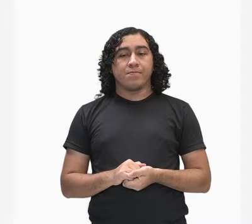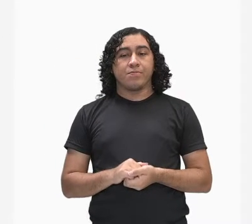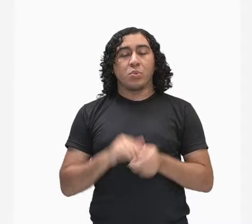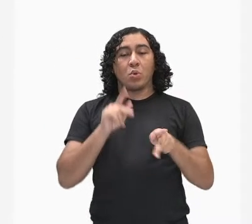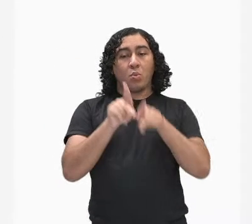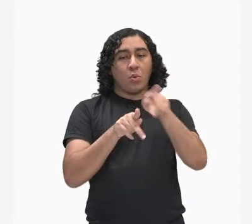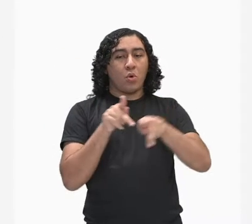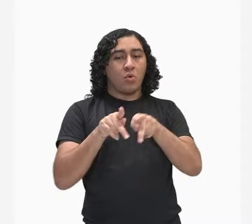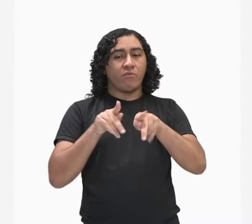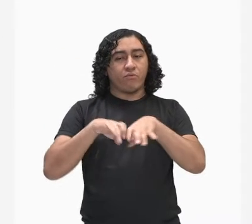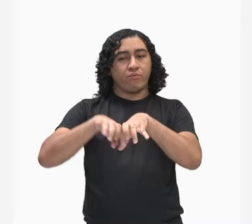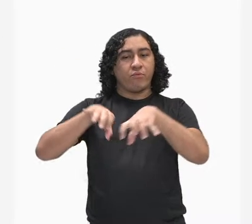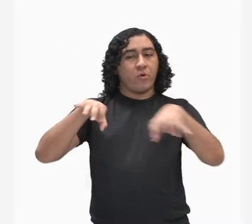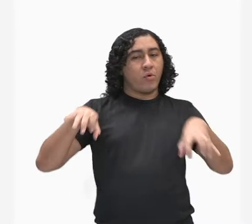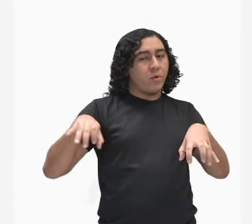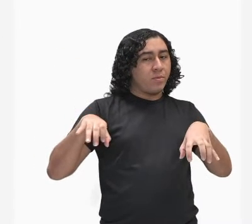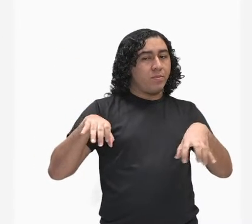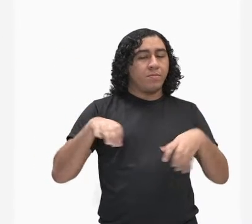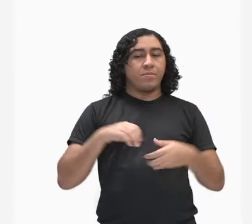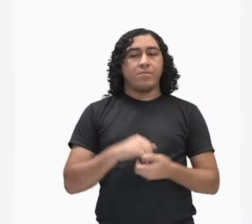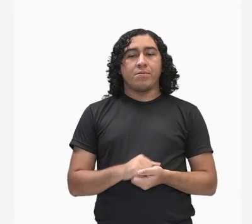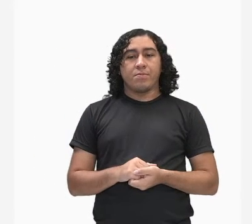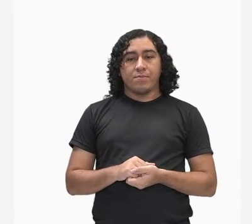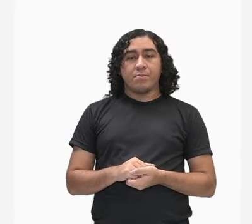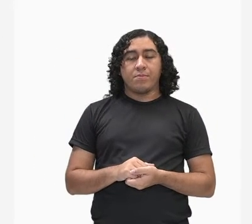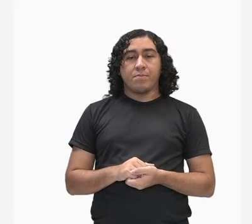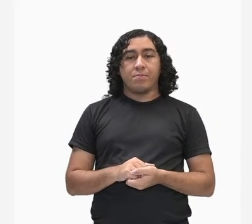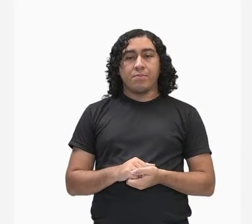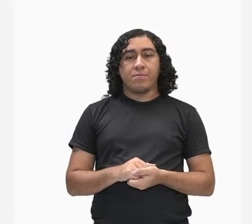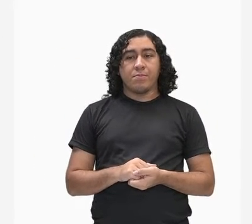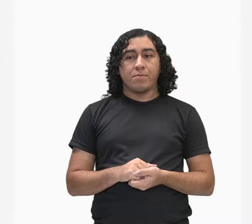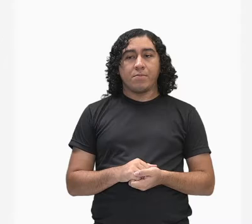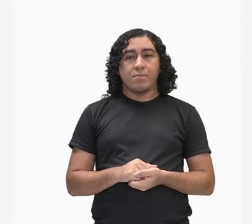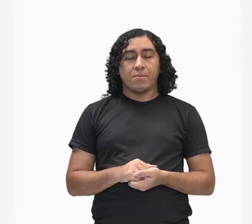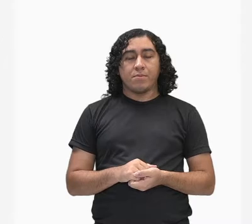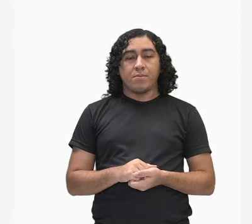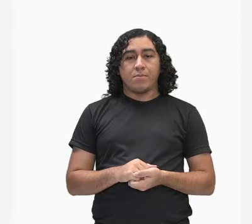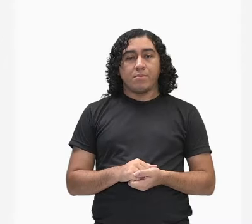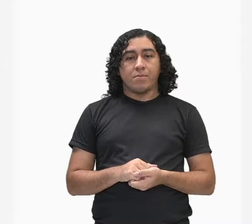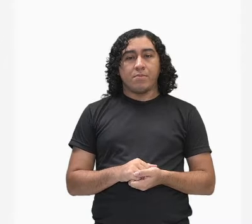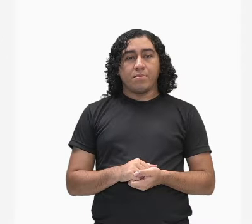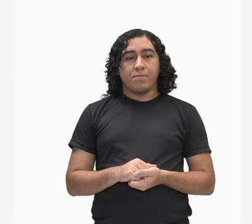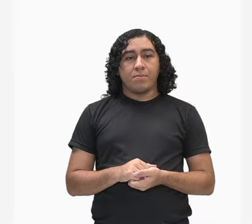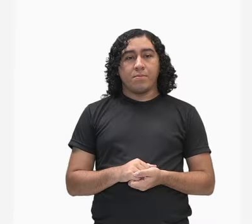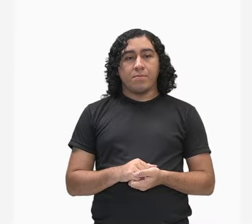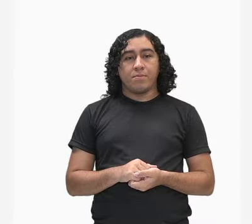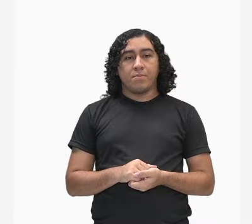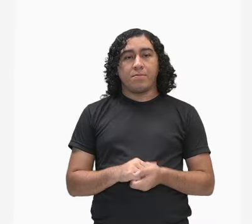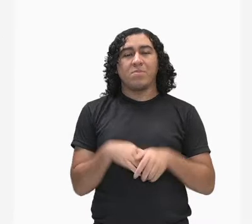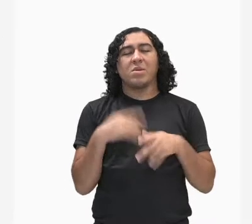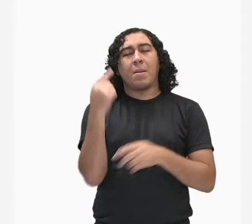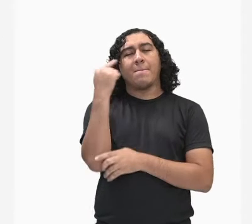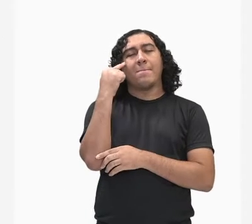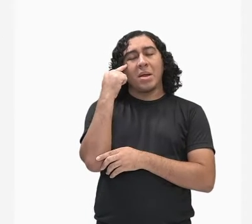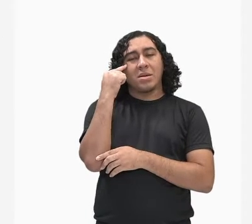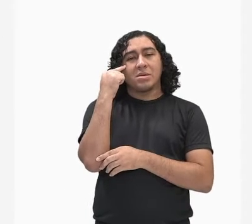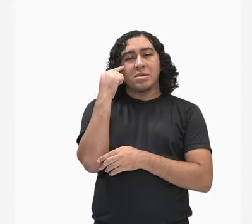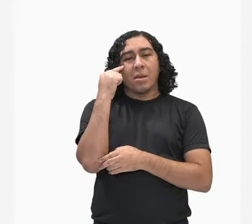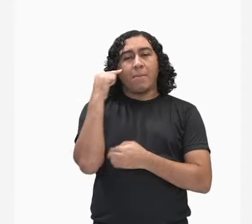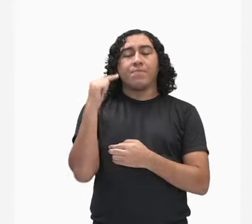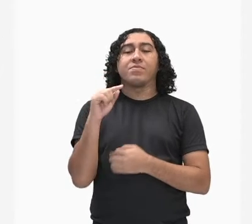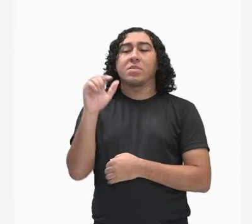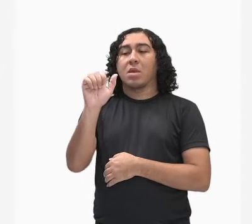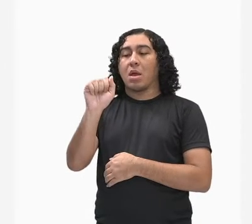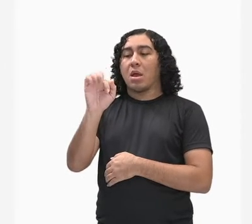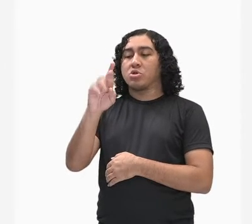do processo. Mesmo depois da independência, a aristocracia não abriu mão da escravidão, como